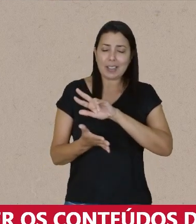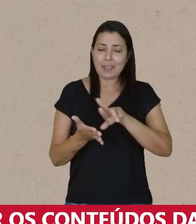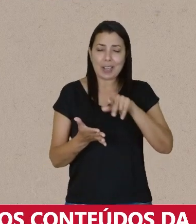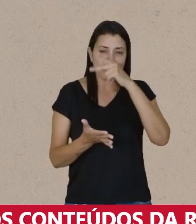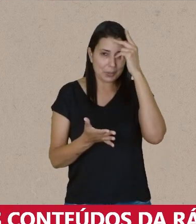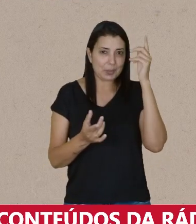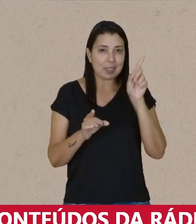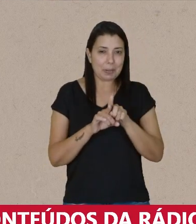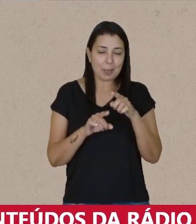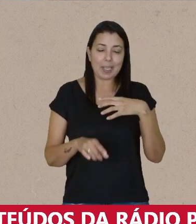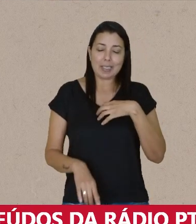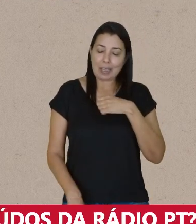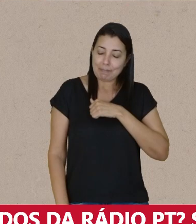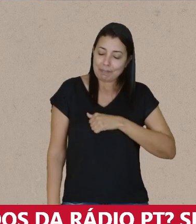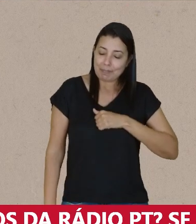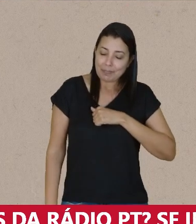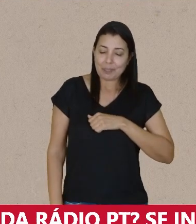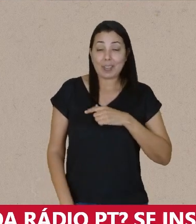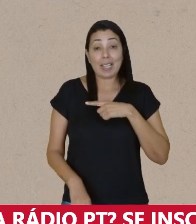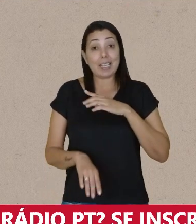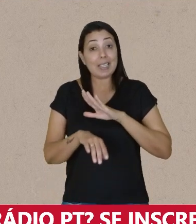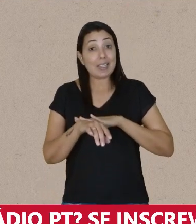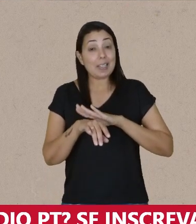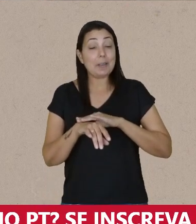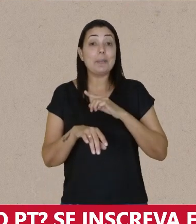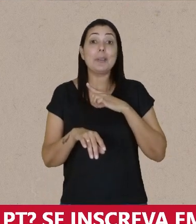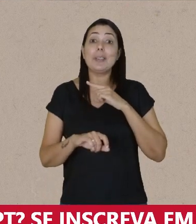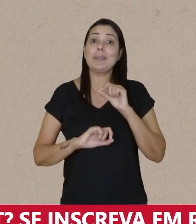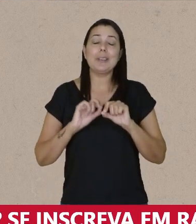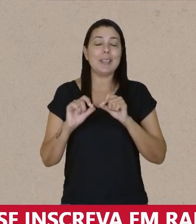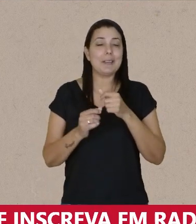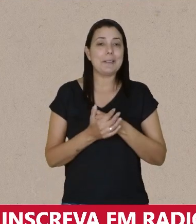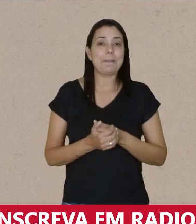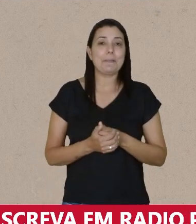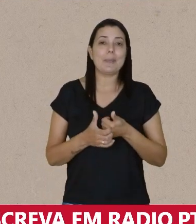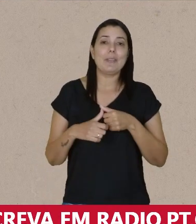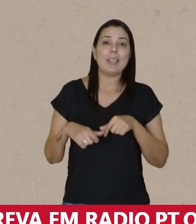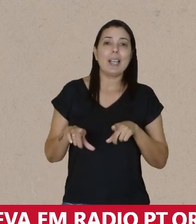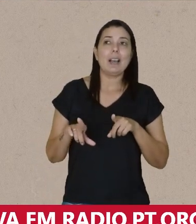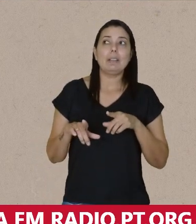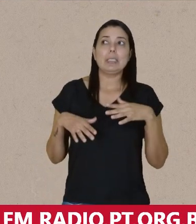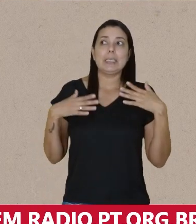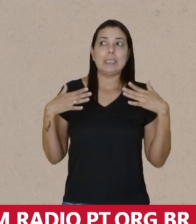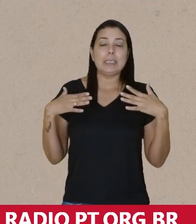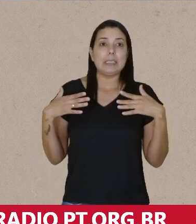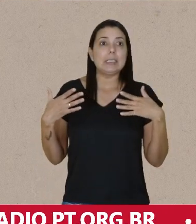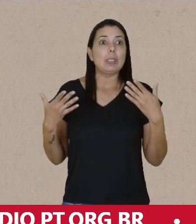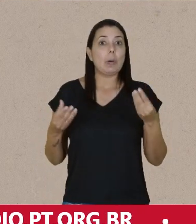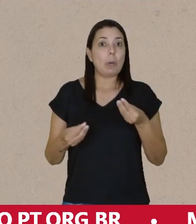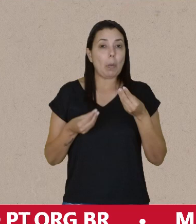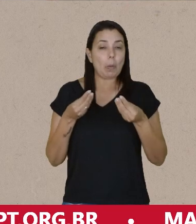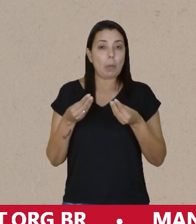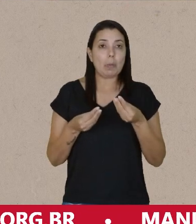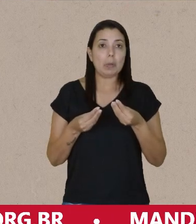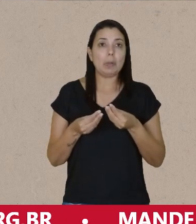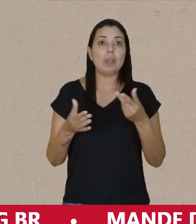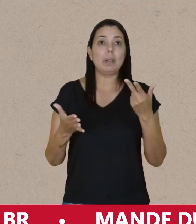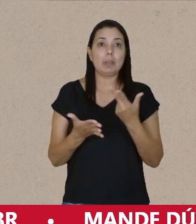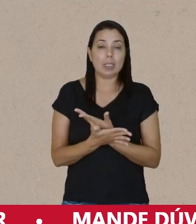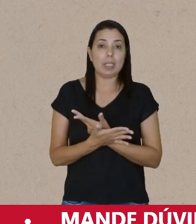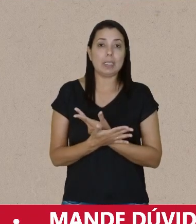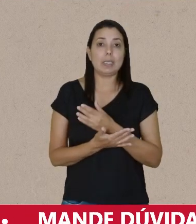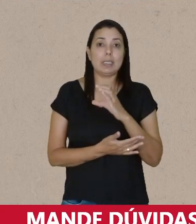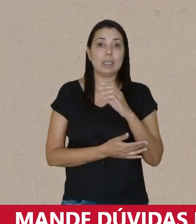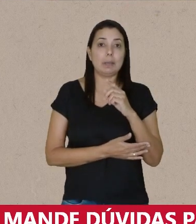gente também sente saudades daqueles momentos onde a gente ficava perplexo com as coisas que estavam, né, acontecendo